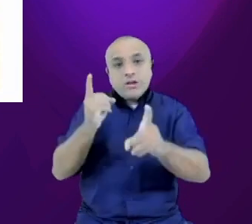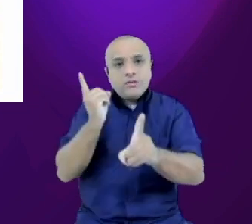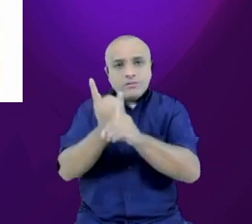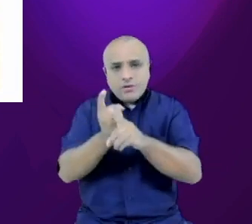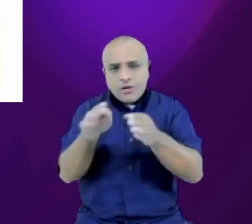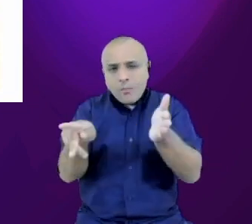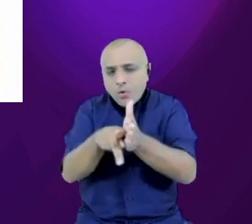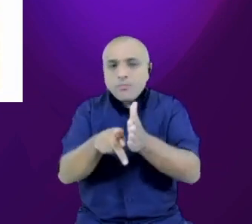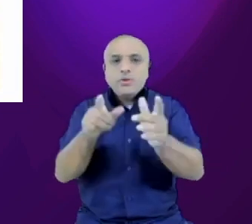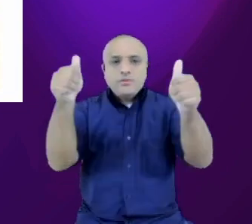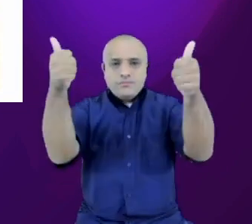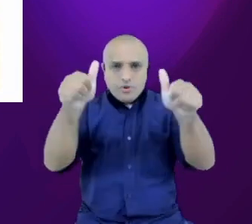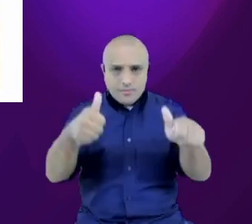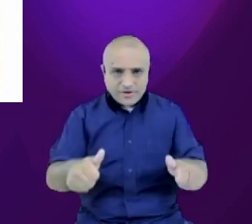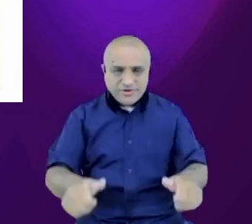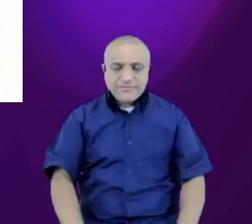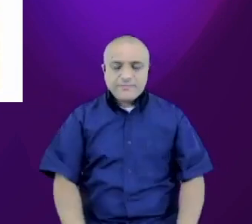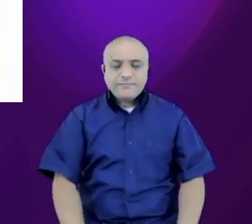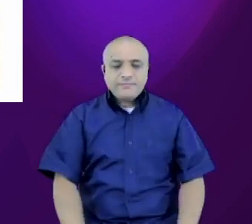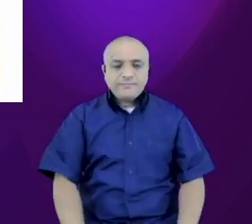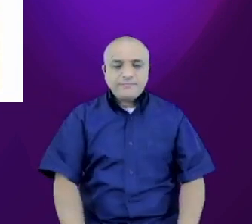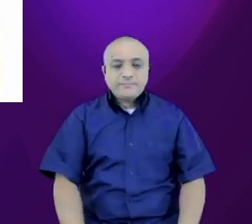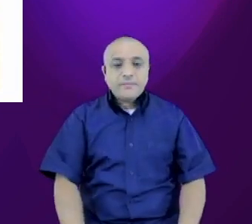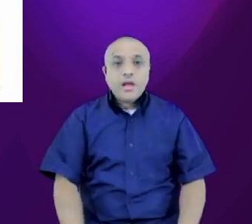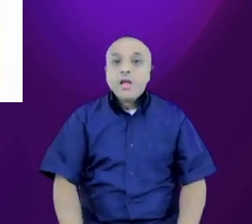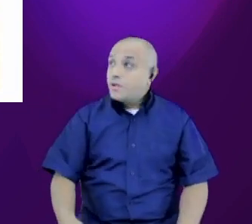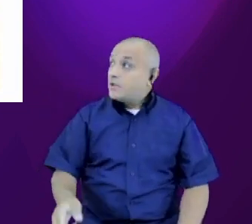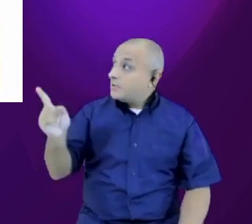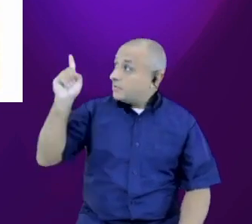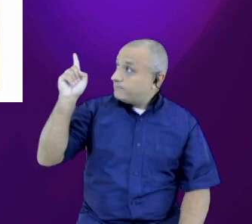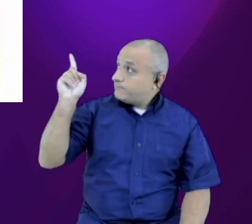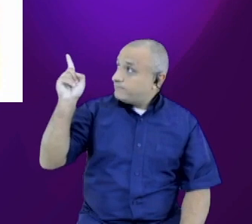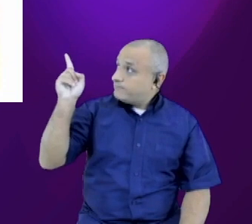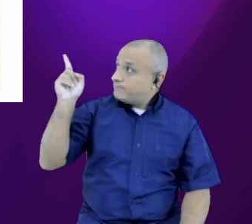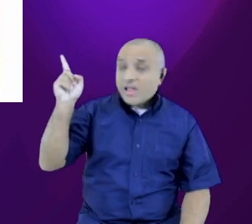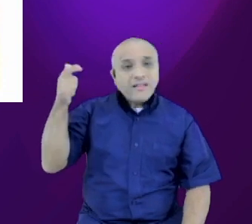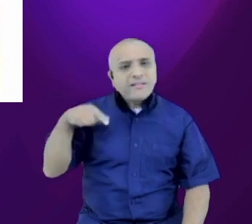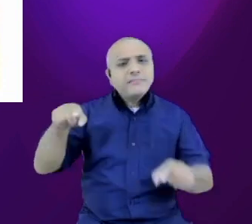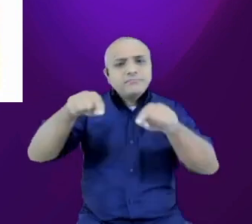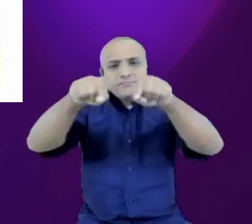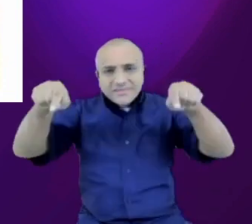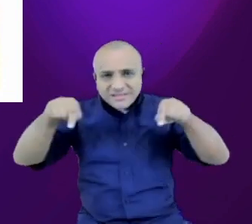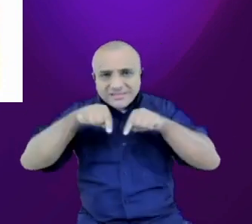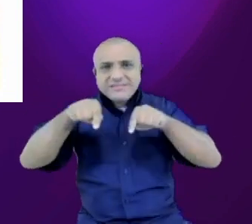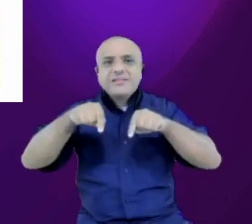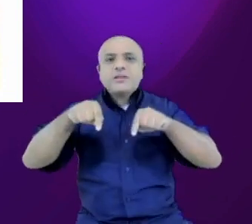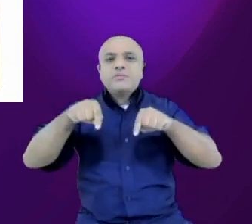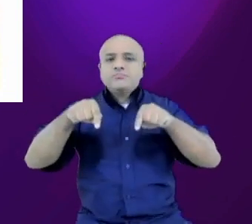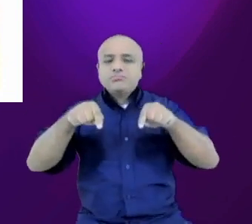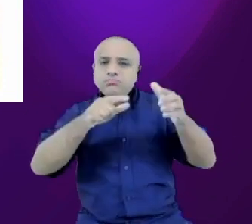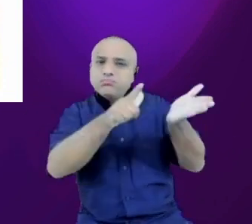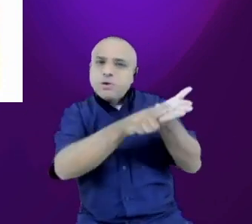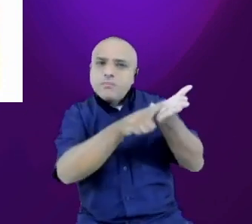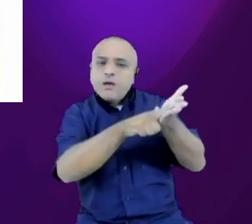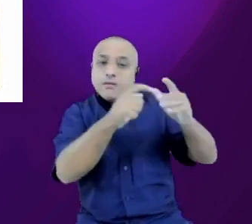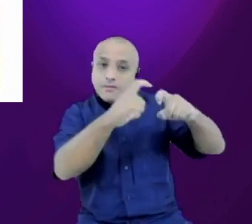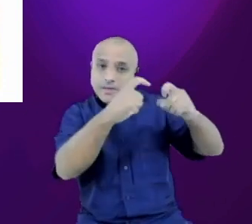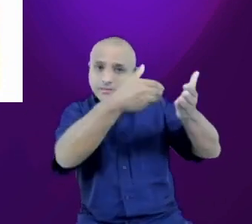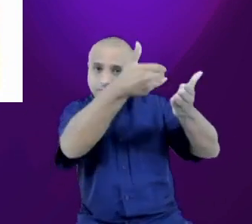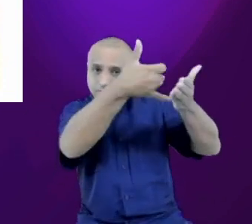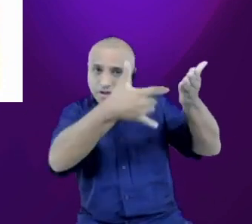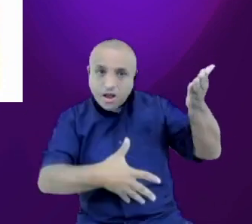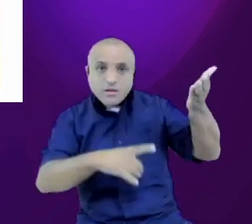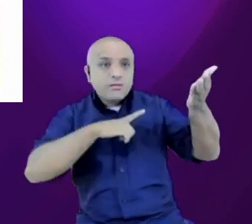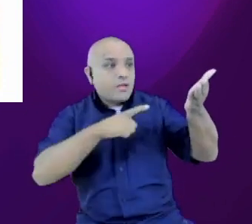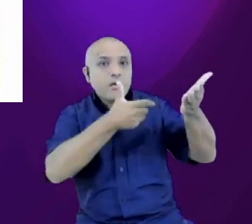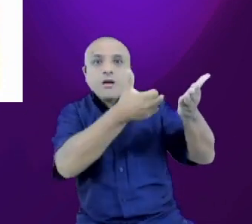imagem. E a implementação da central de laudos, ela nos permitiu ter volume, então eu consigo trabalhar com pessoas ultra especializadas, porque eu tenho um volume grande